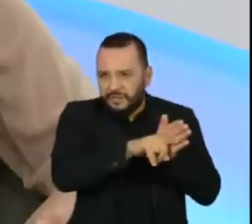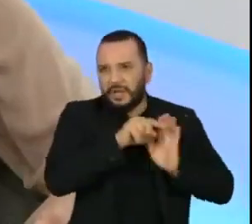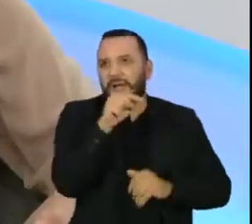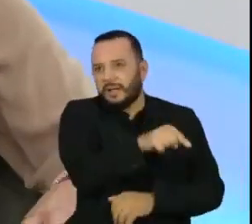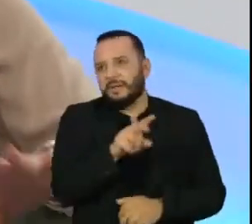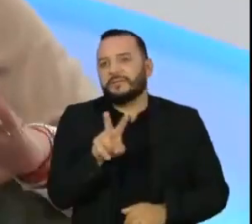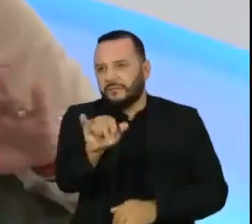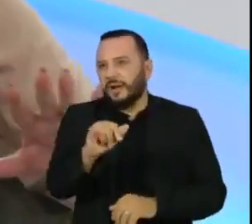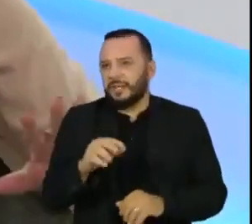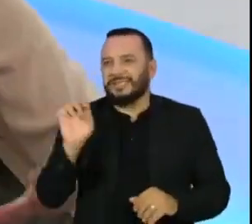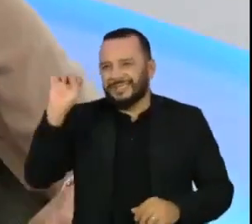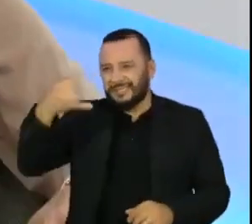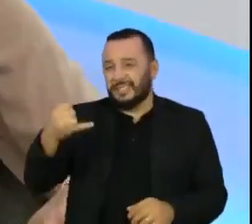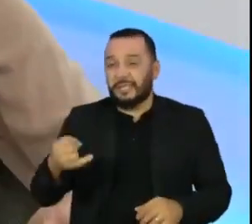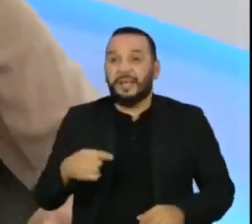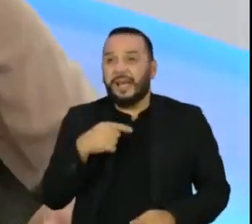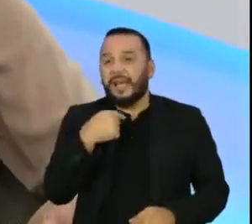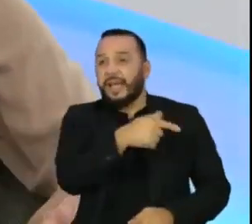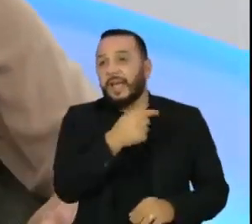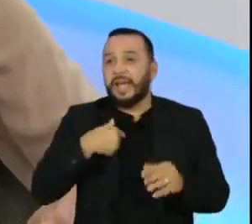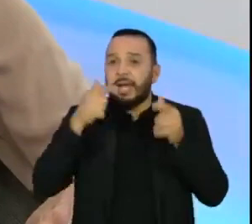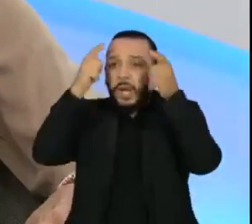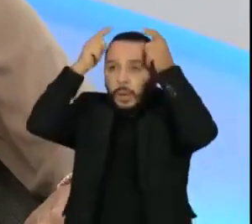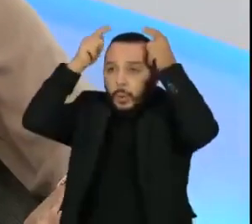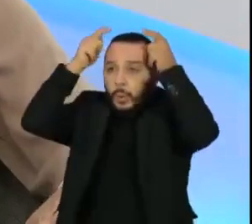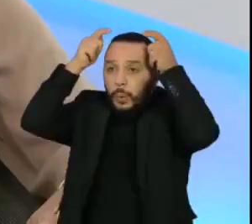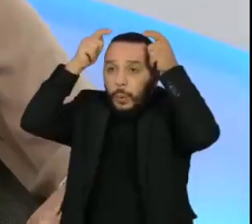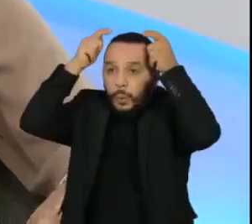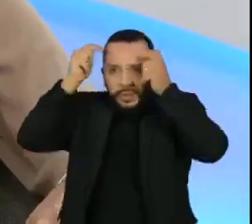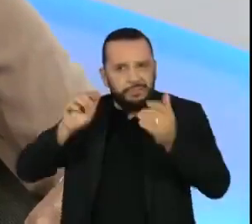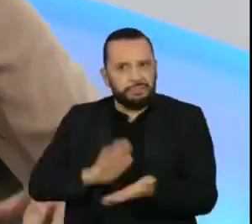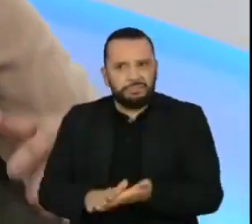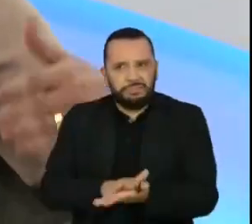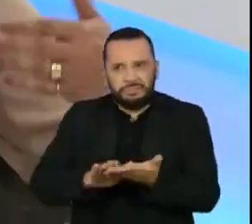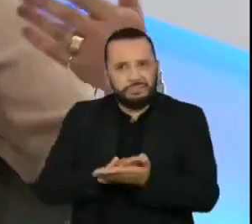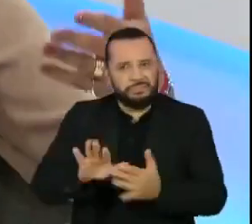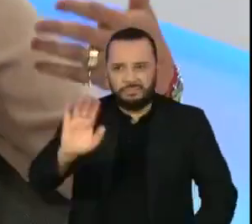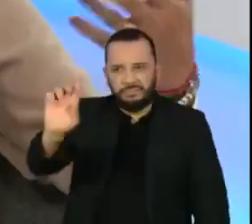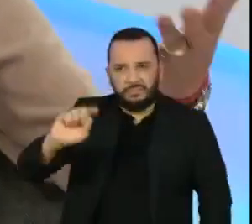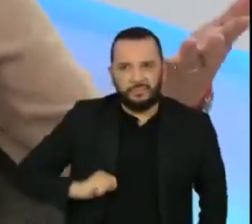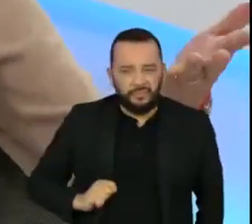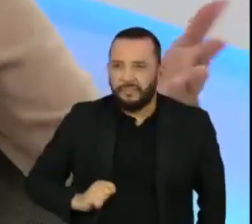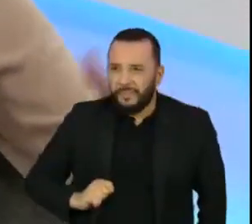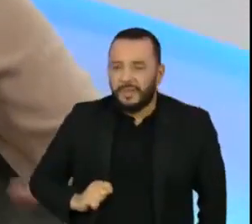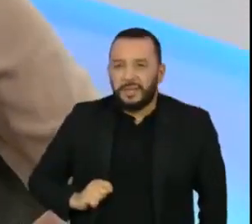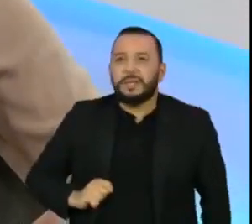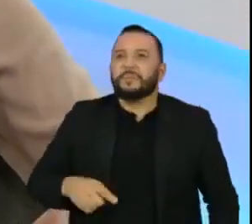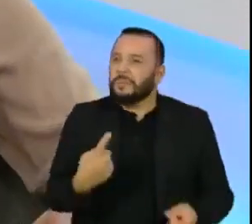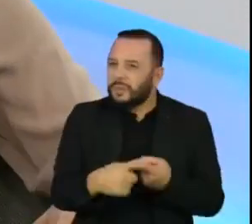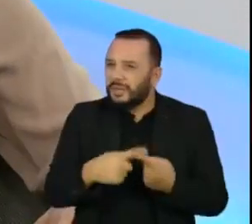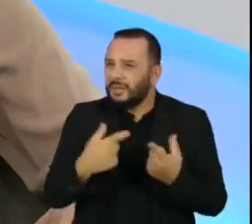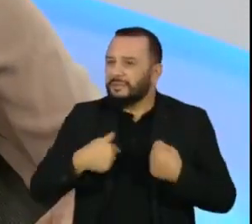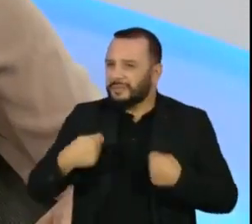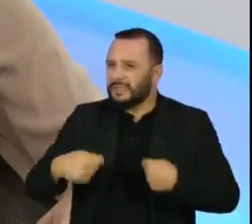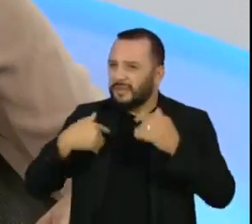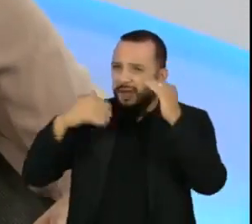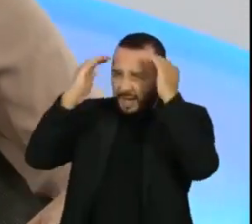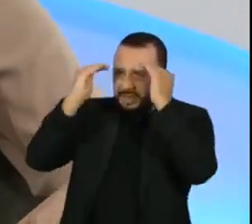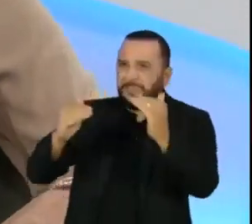tomar as medidas cabíveis podem ter certeza que ele não vai deixar passar barato É principalmente pela respeitabilidade que o